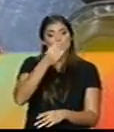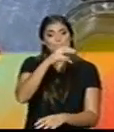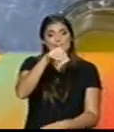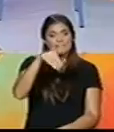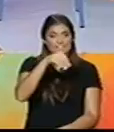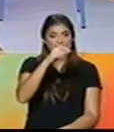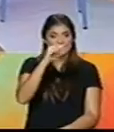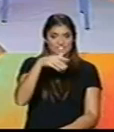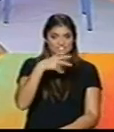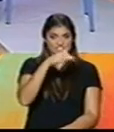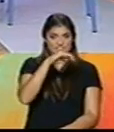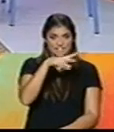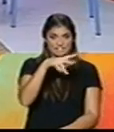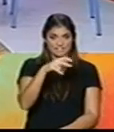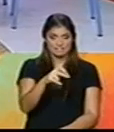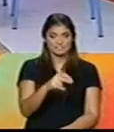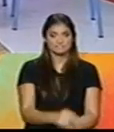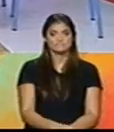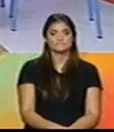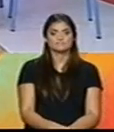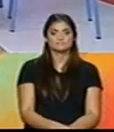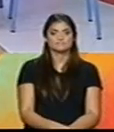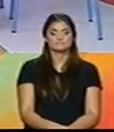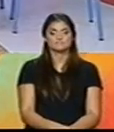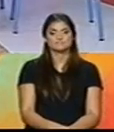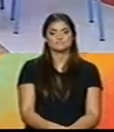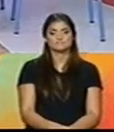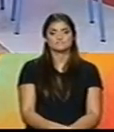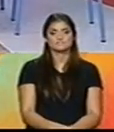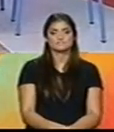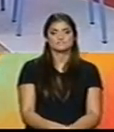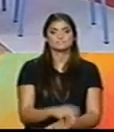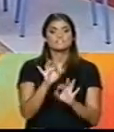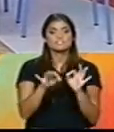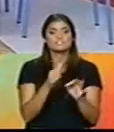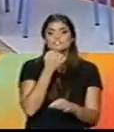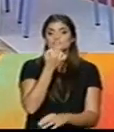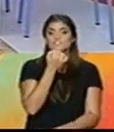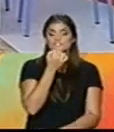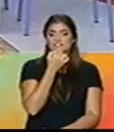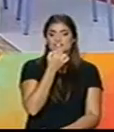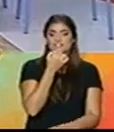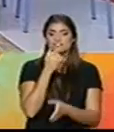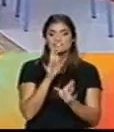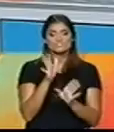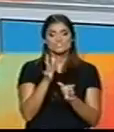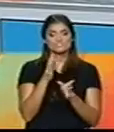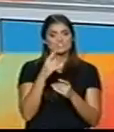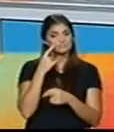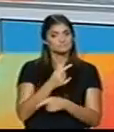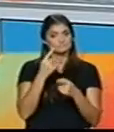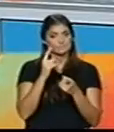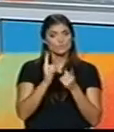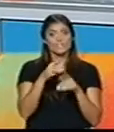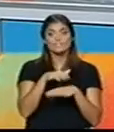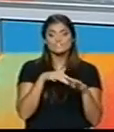Vamos. Ora, então vamos à confecção. Há que tratar da maçã, primeiro? Maçã já adiantei um pouco. Ok. O que é que